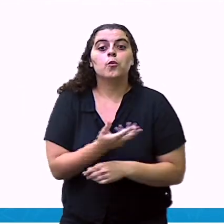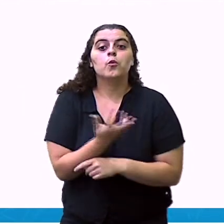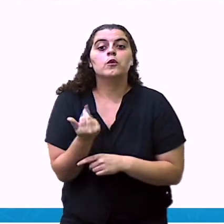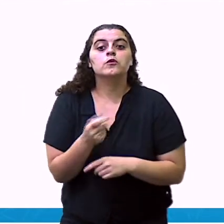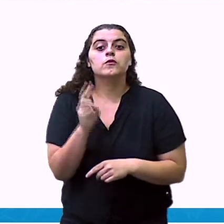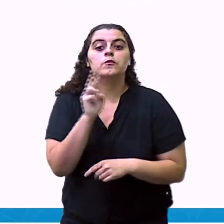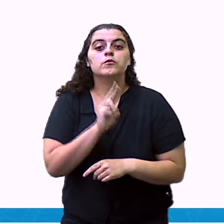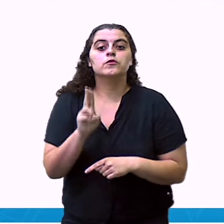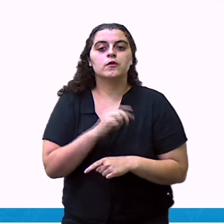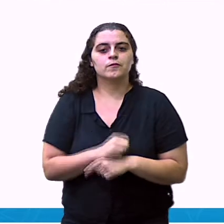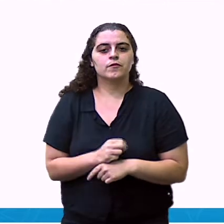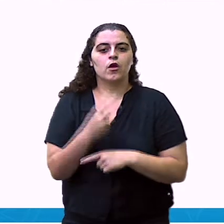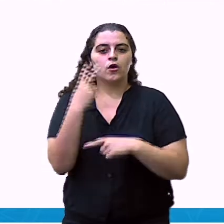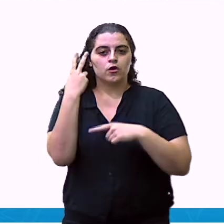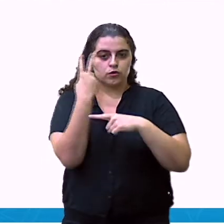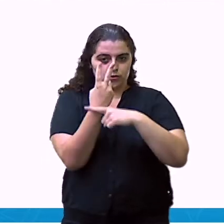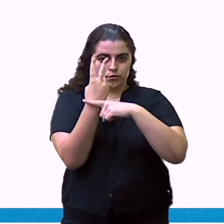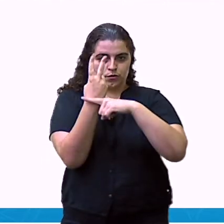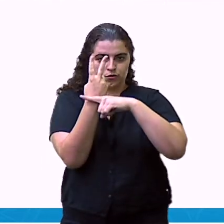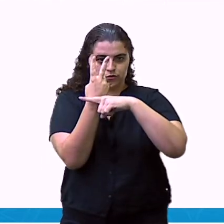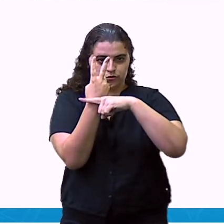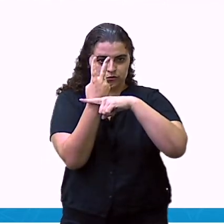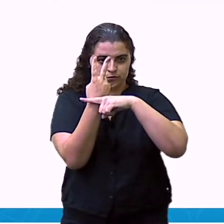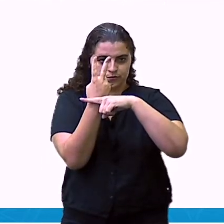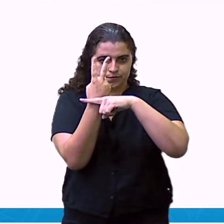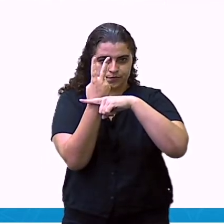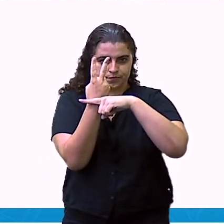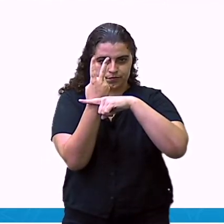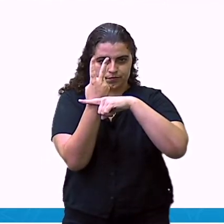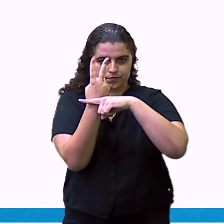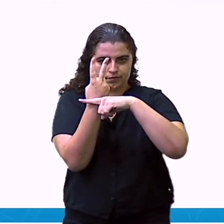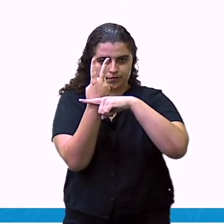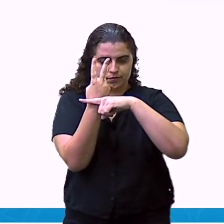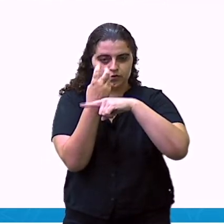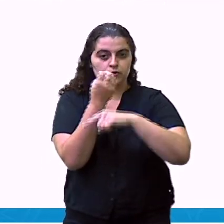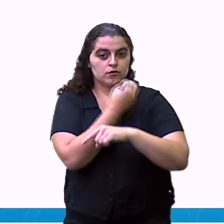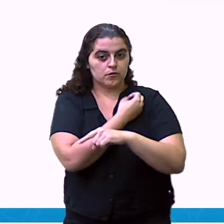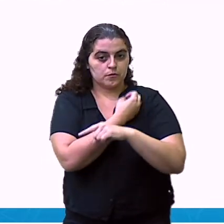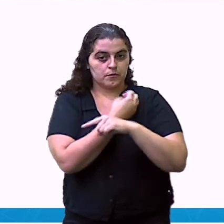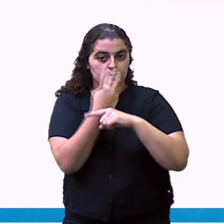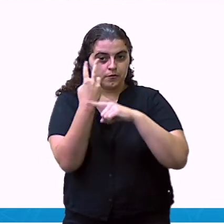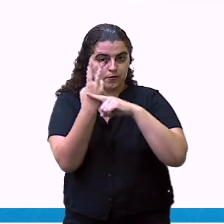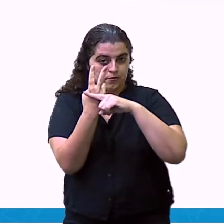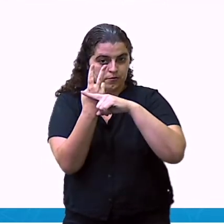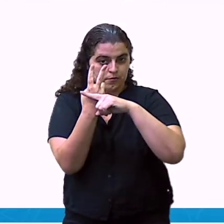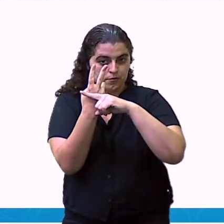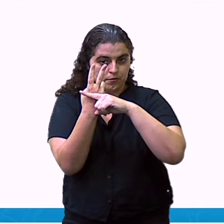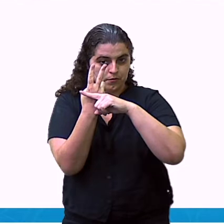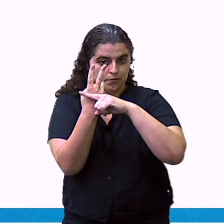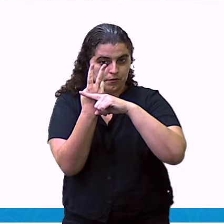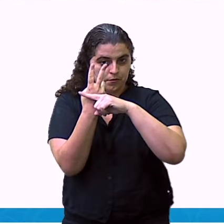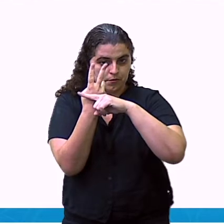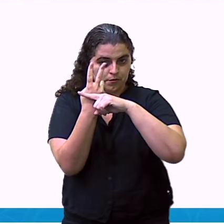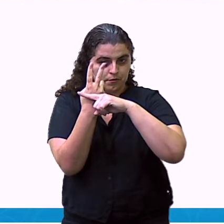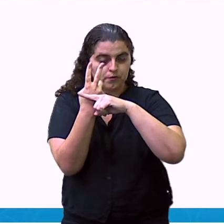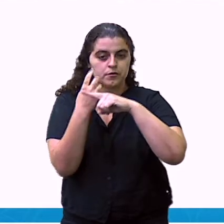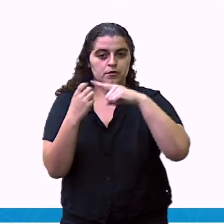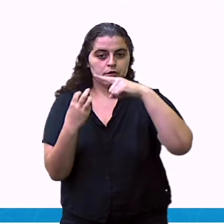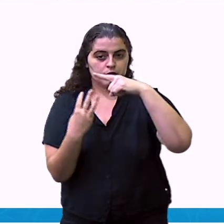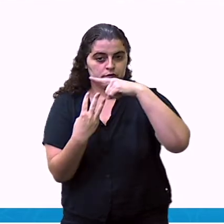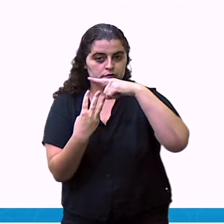figura? 2 partes, ou seja, nós usamos aqui o numerador, né? Então nós temos